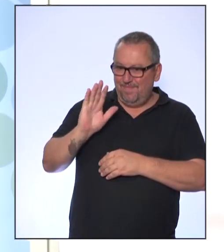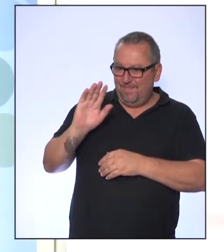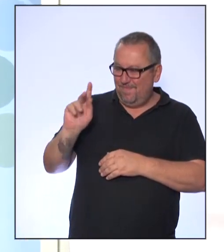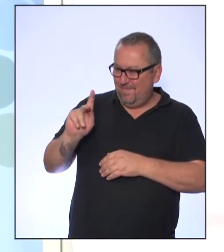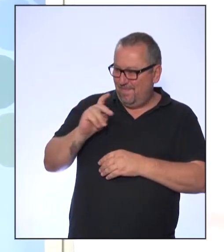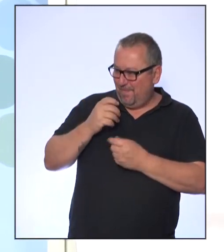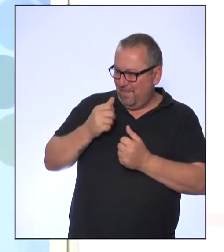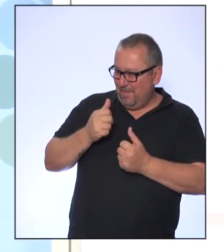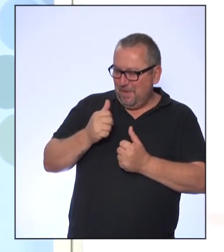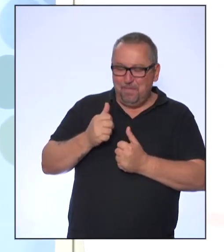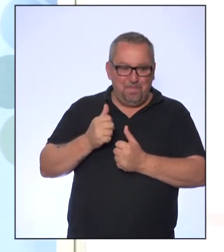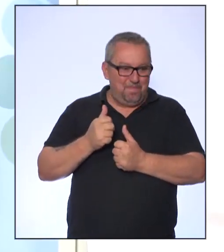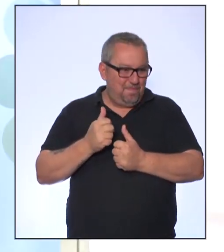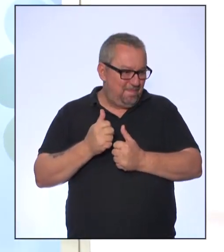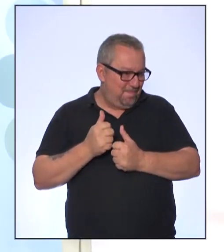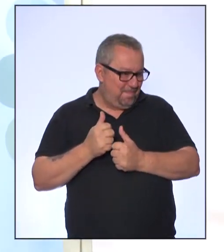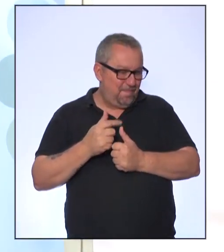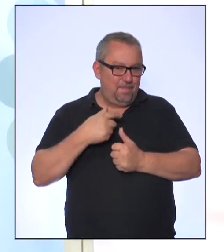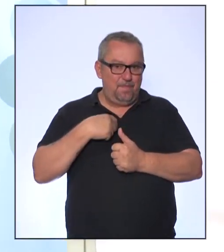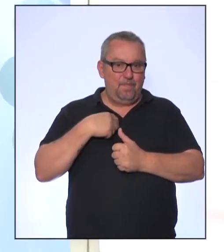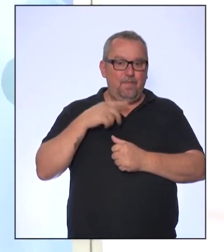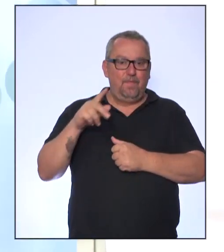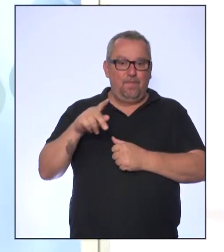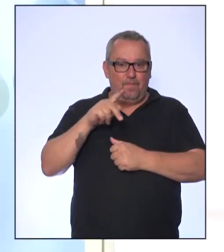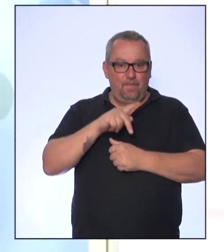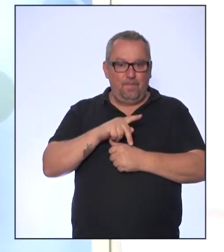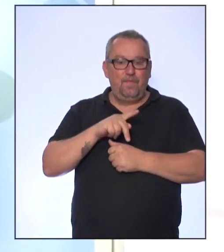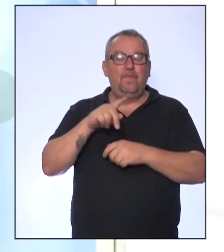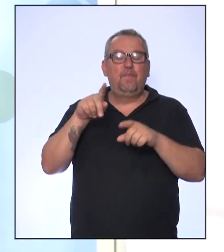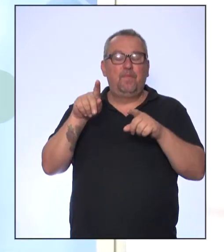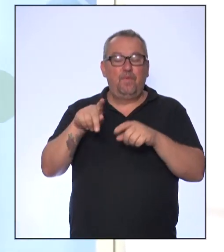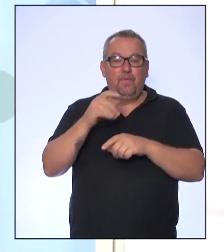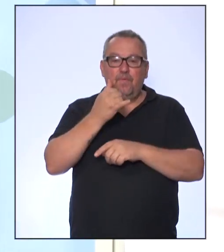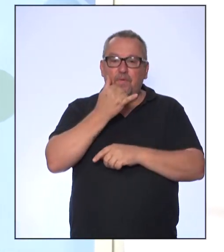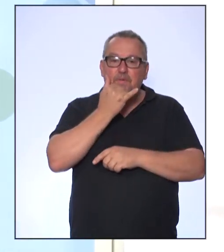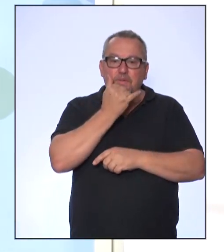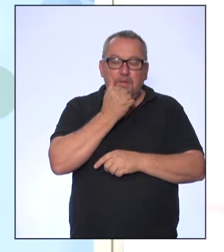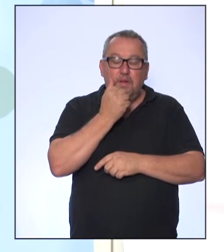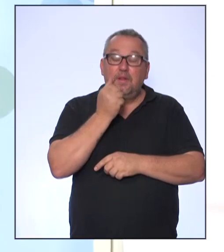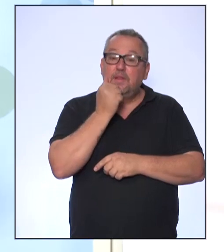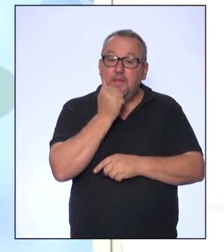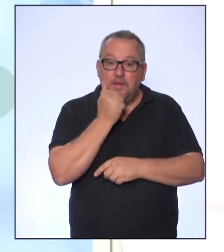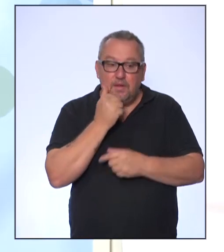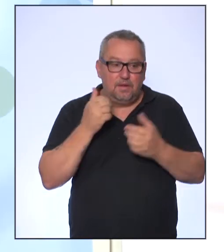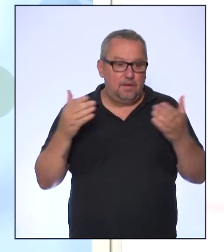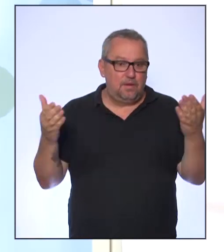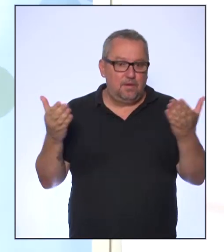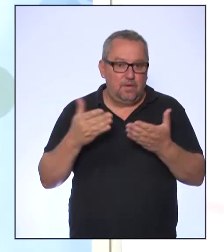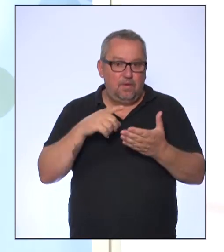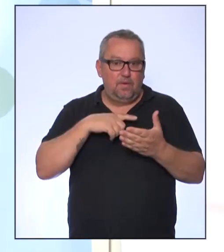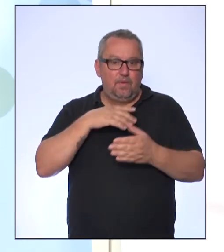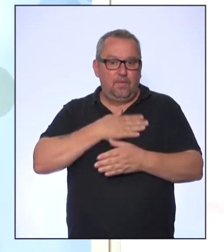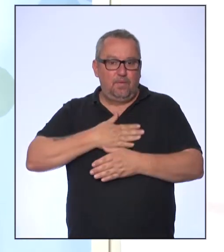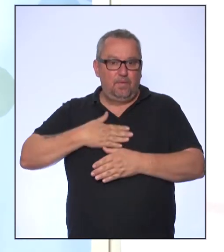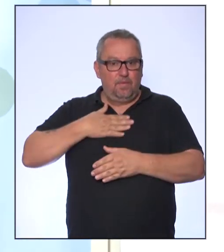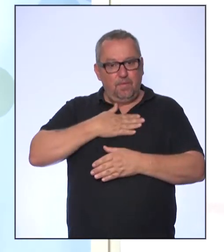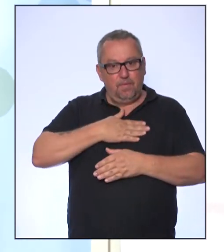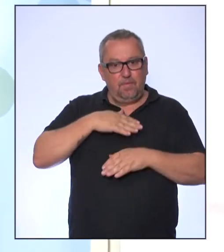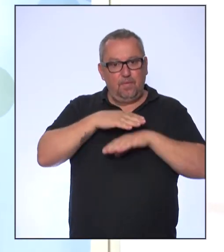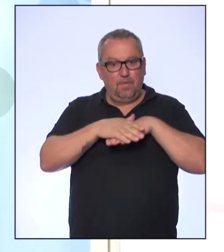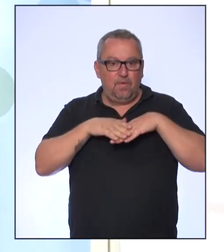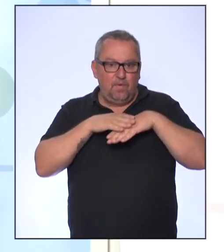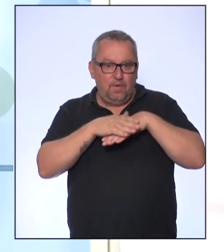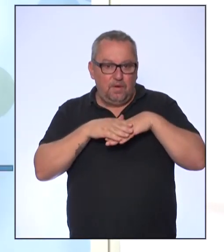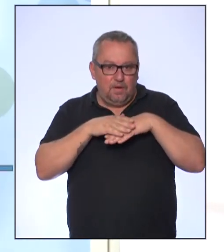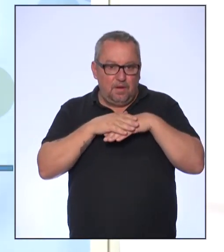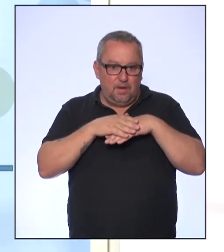Olá, Probete. Eu sou a professora Cecília, professora de Ciências, e hoje vou ter o prazer, junto com a Probete, em conversar com